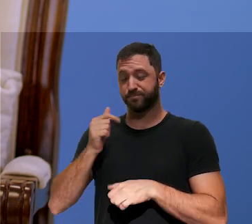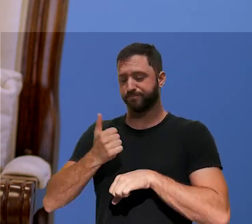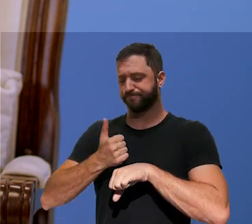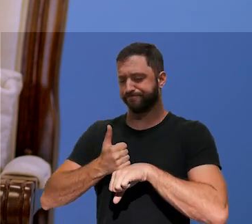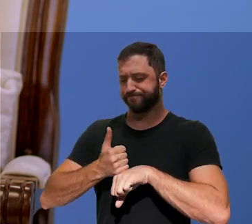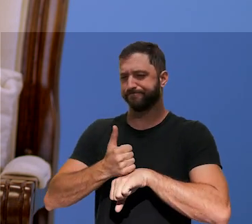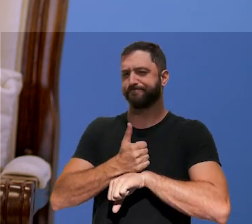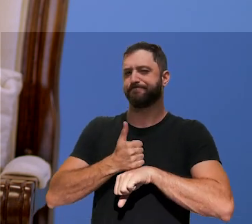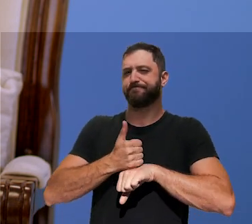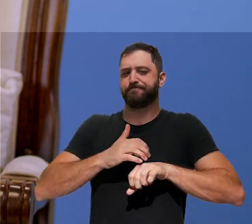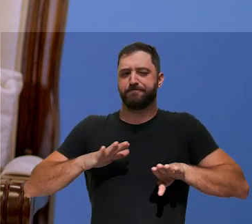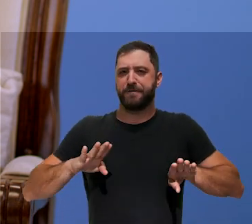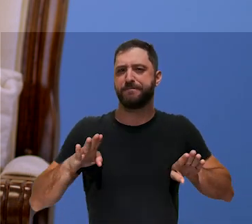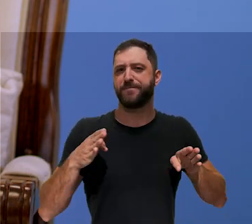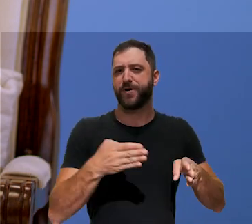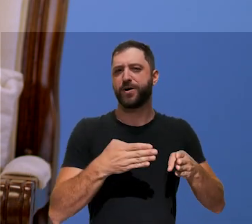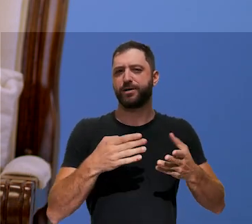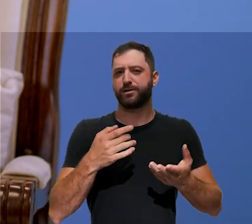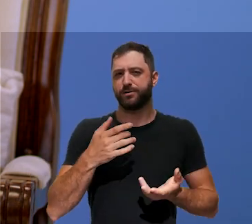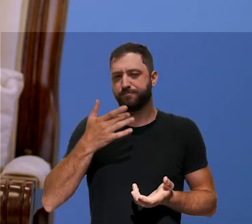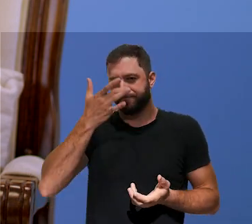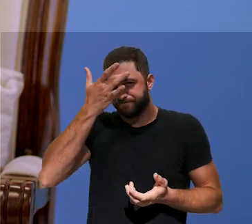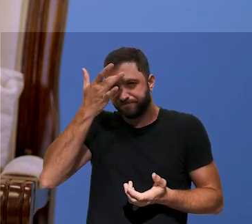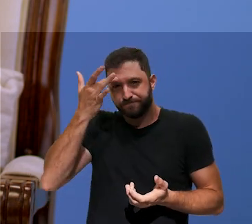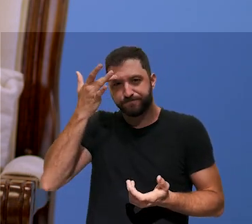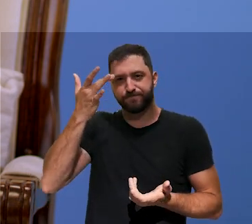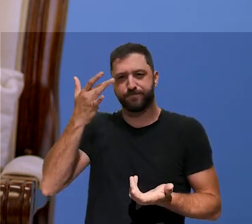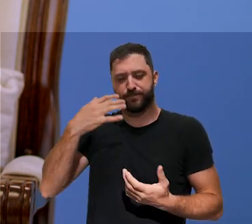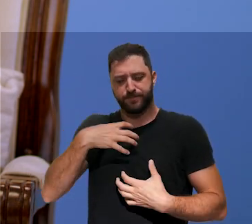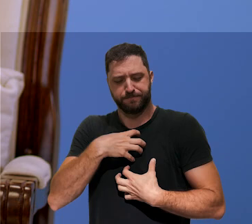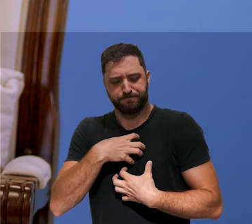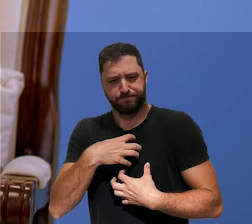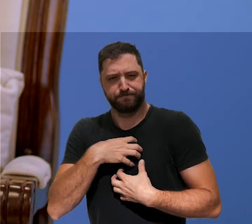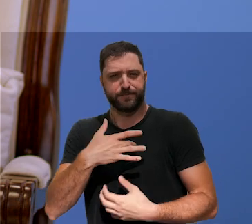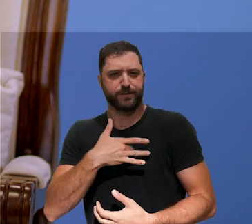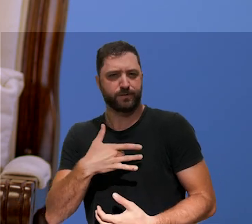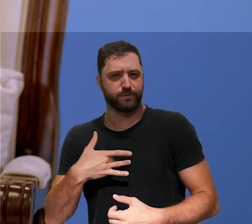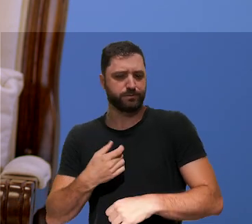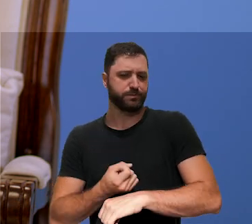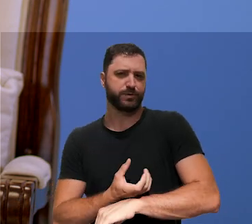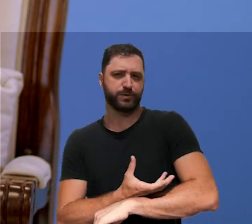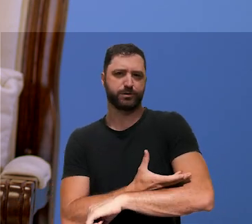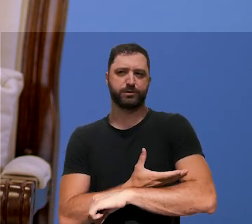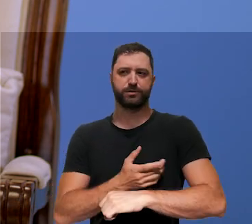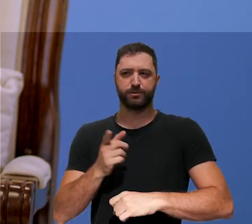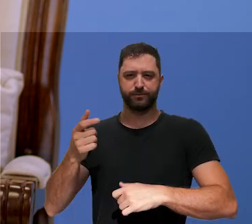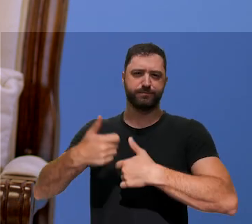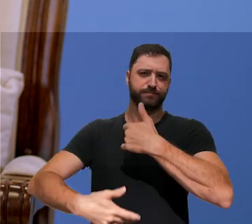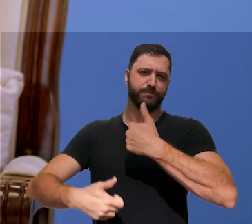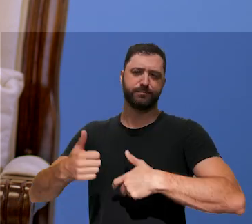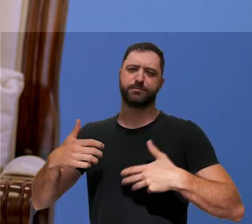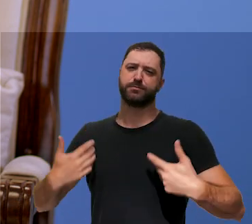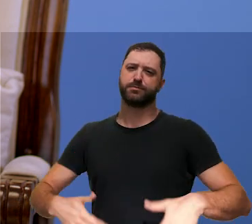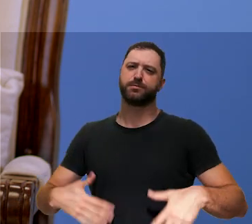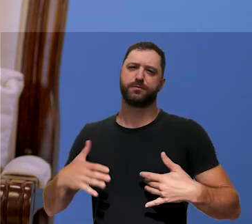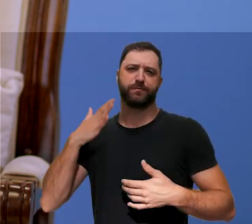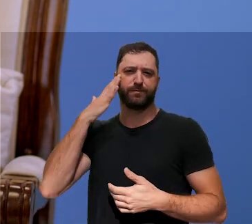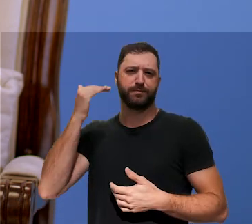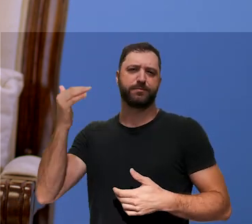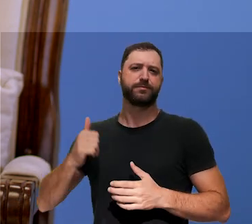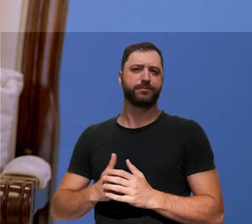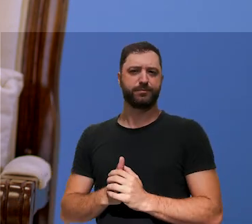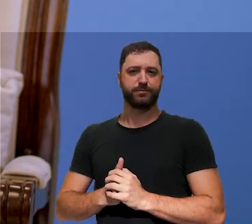e um verdadeiro líder em saúde mental e emocional. Ele que também é um palestrante